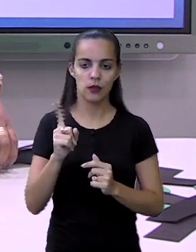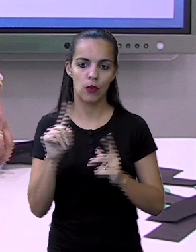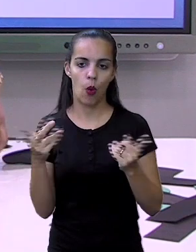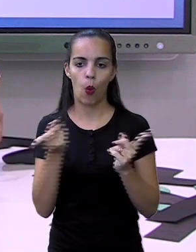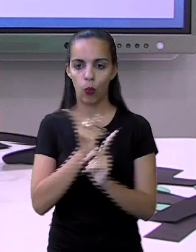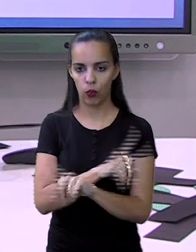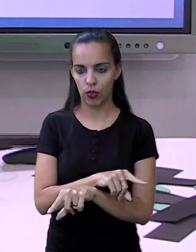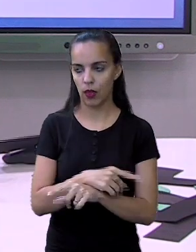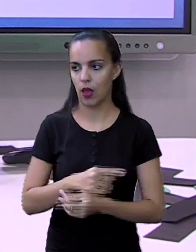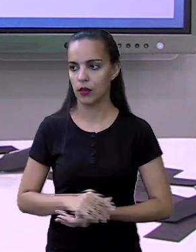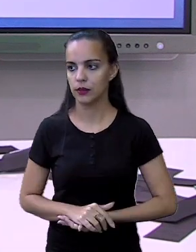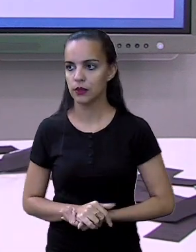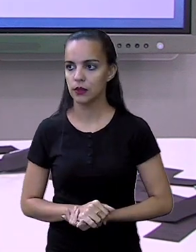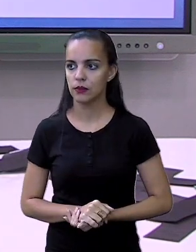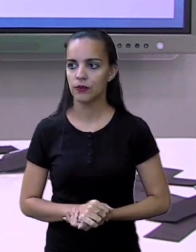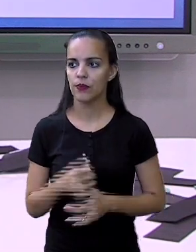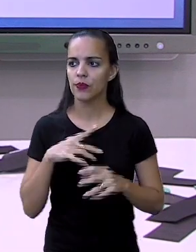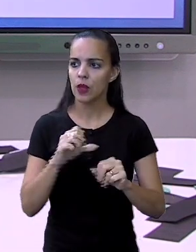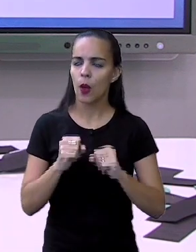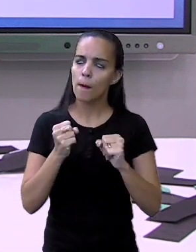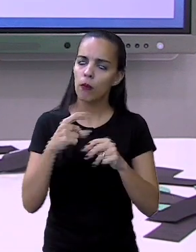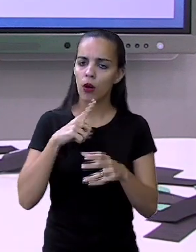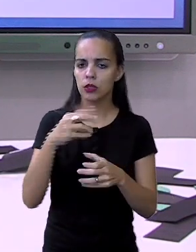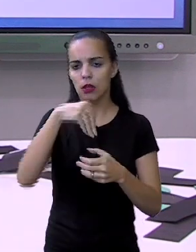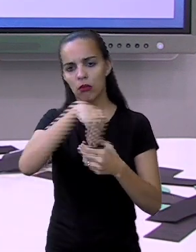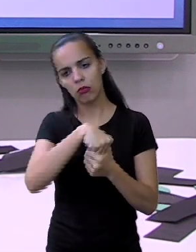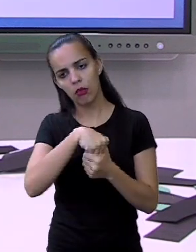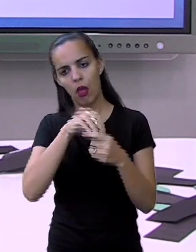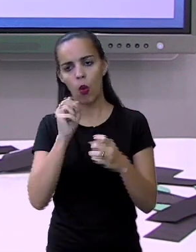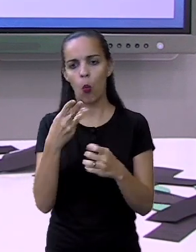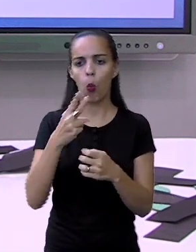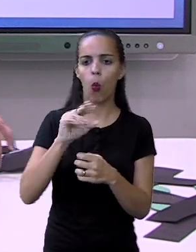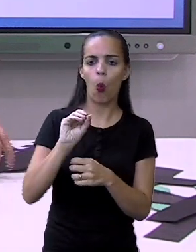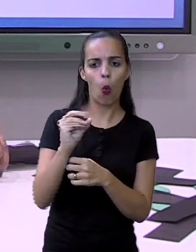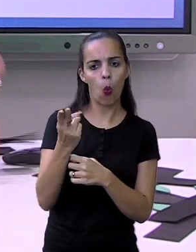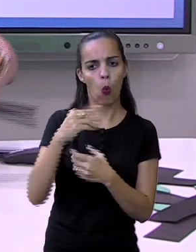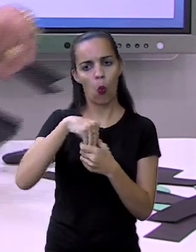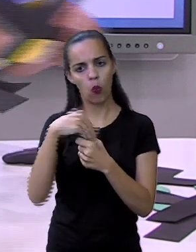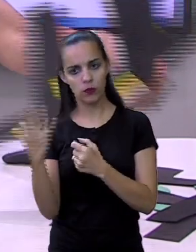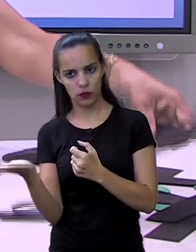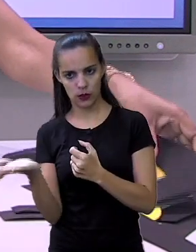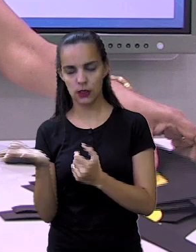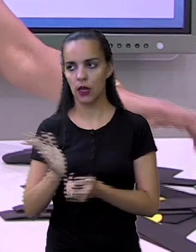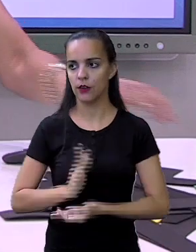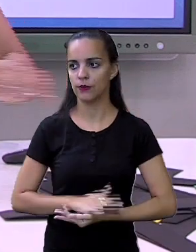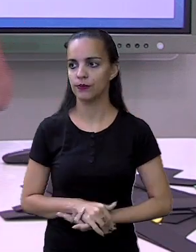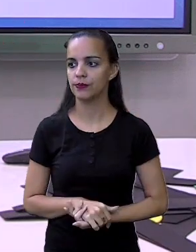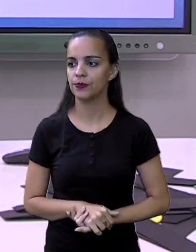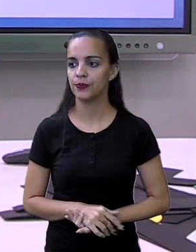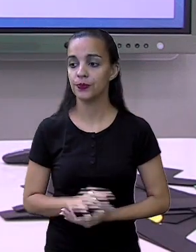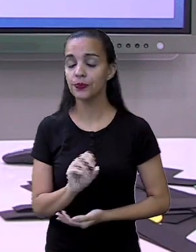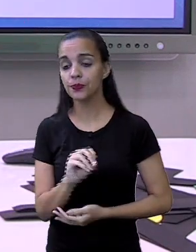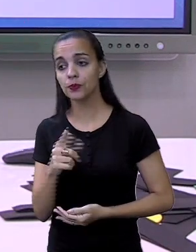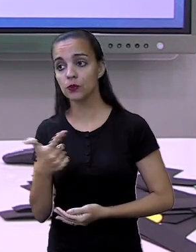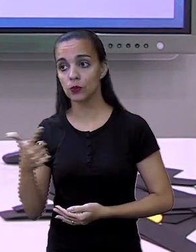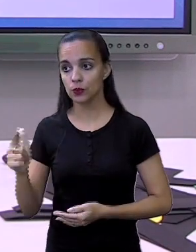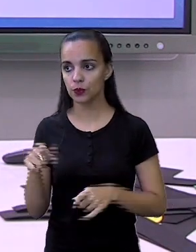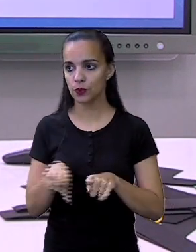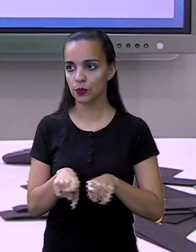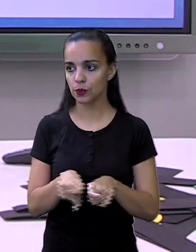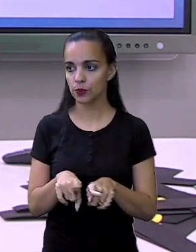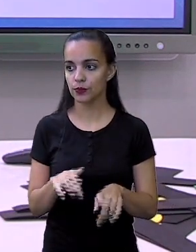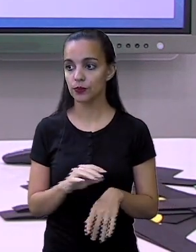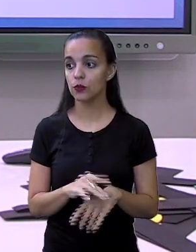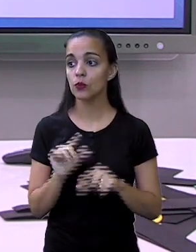e os alternos, pode ser internos ou externos, também são iguais. Uma outra coisa, agora